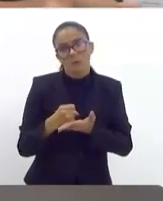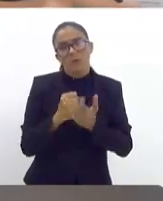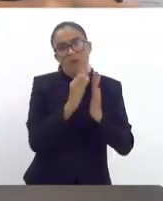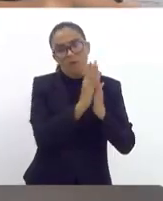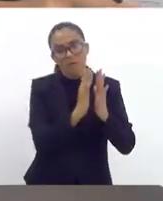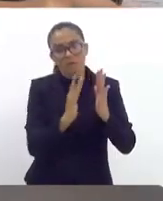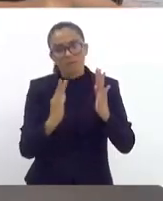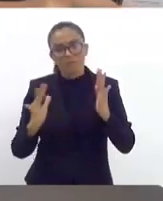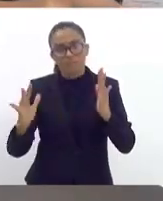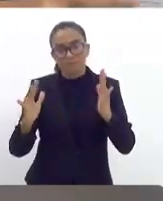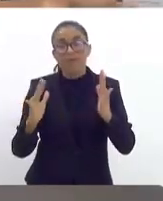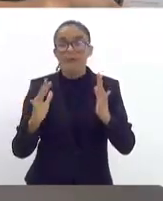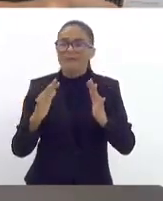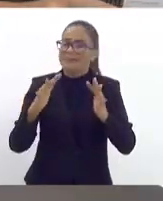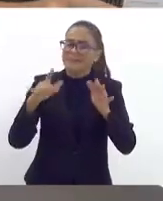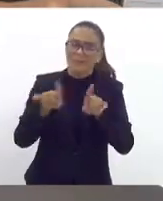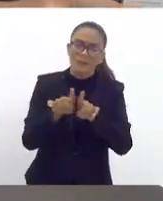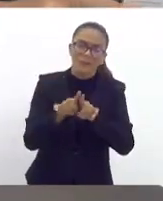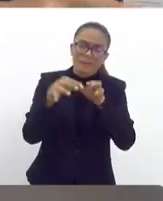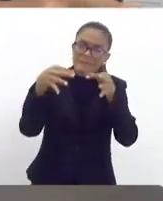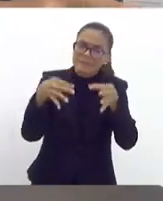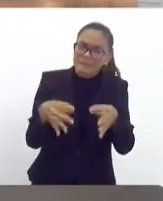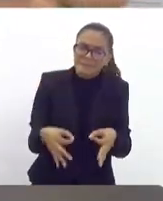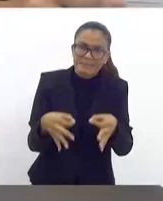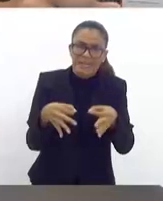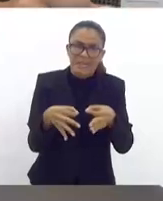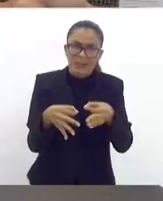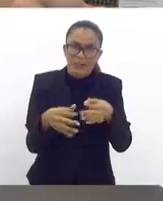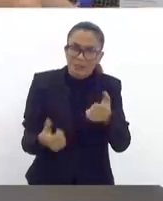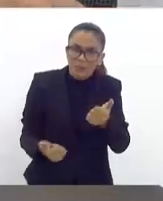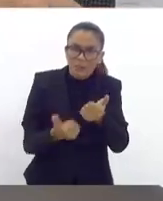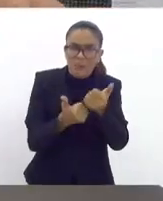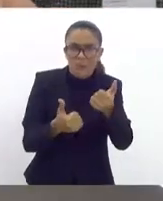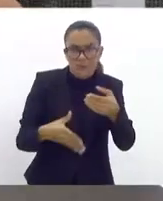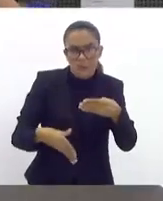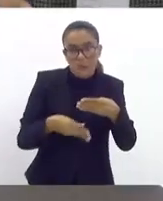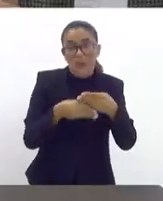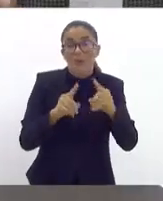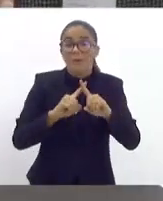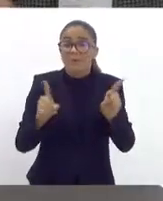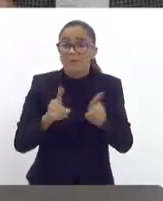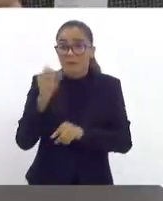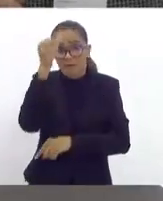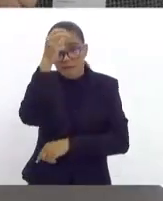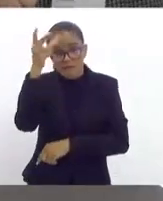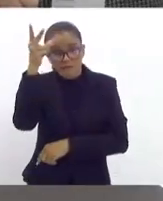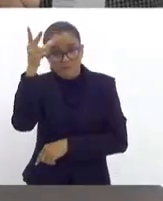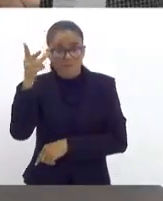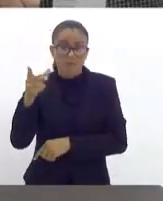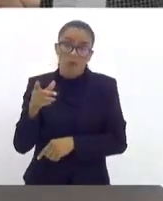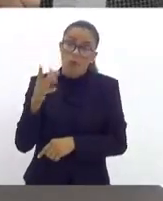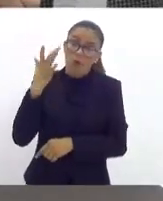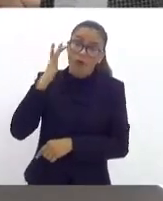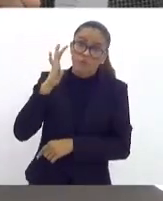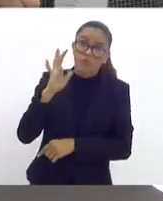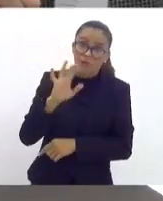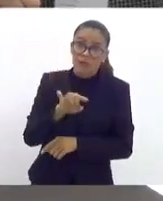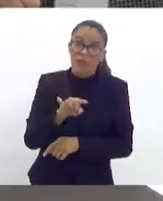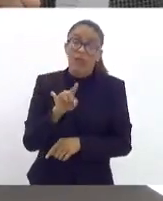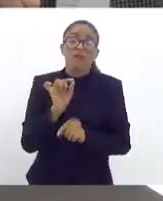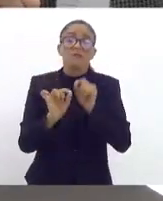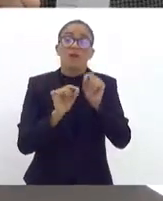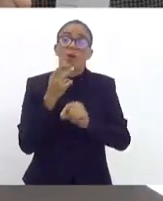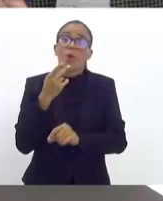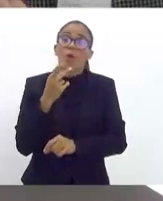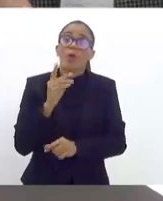era certo subsídio mas o prefeito pelo que me conste ele condicionou